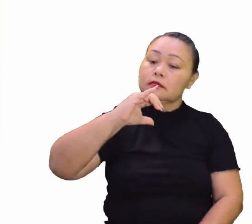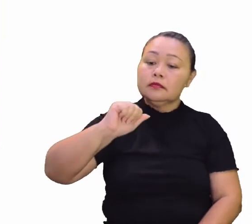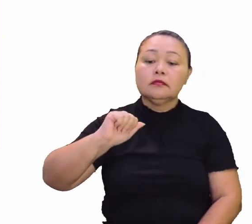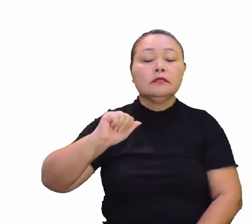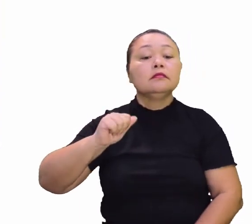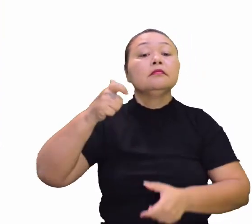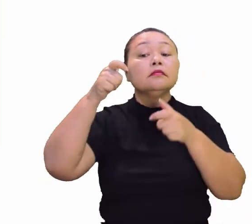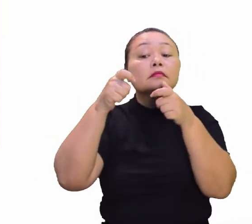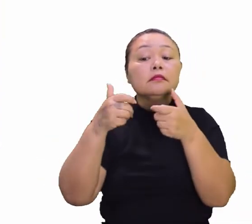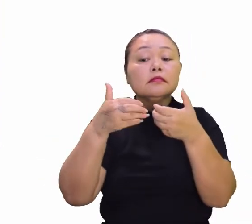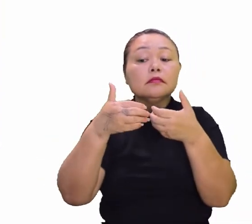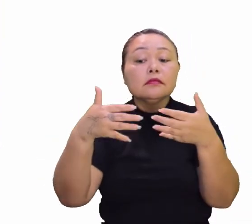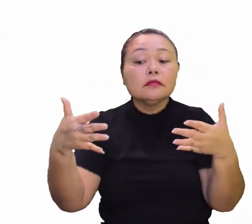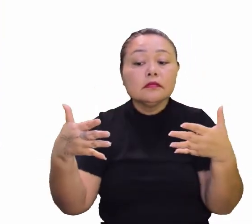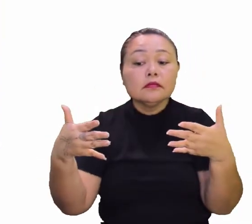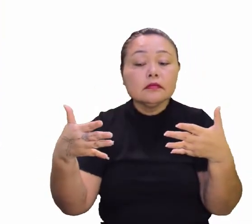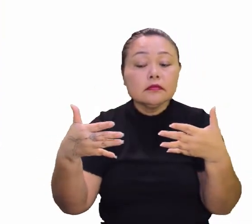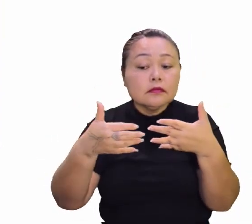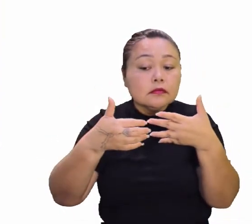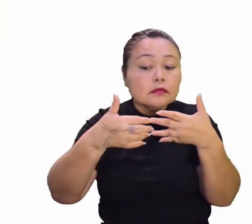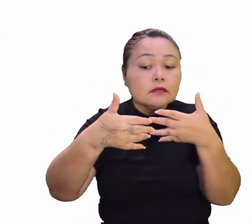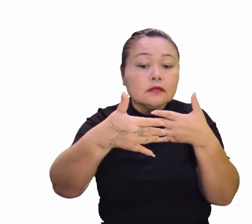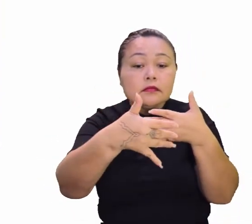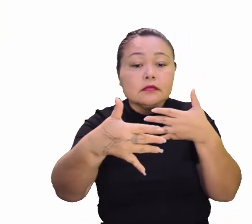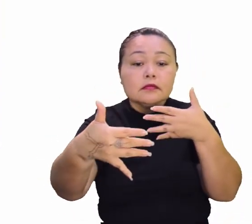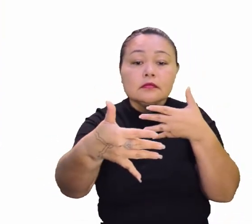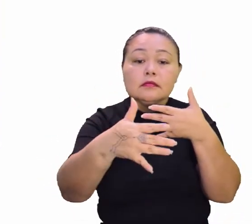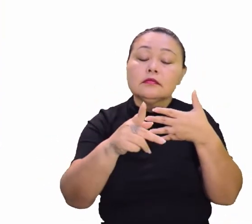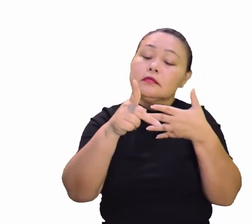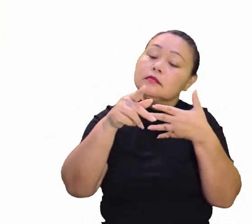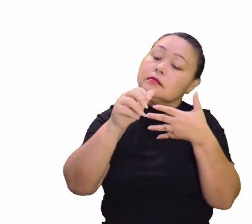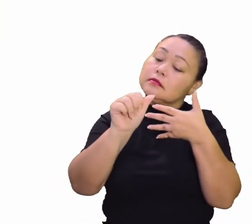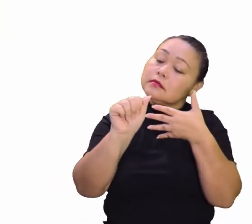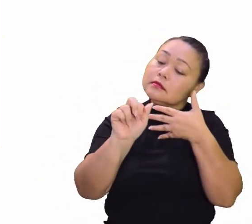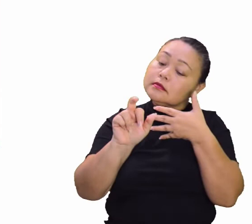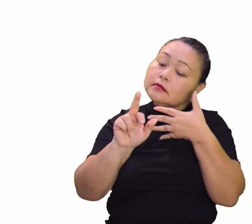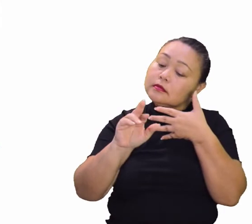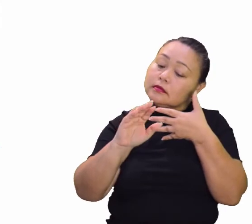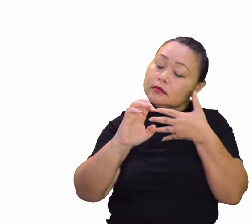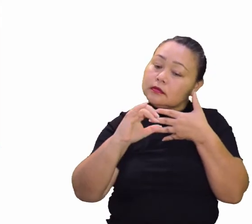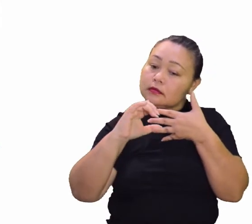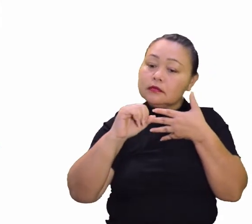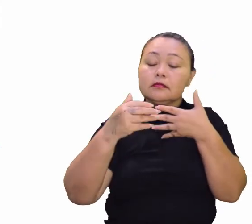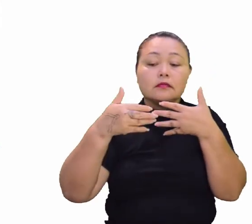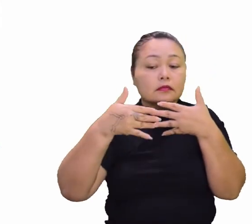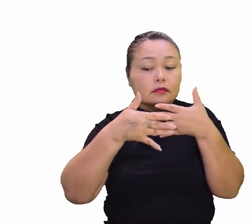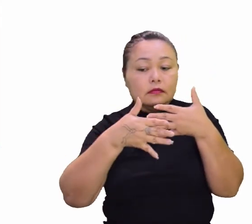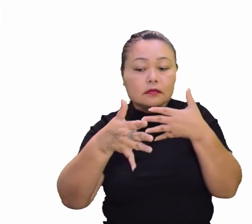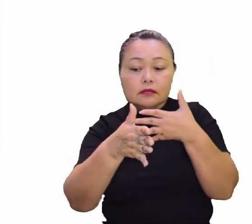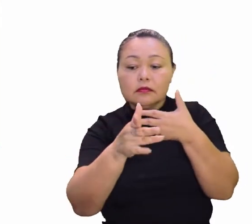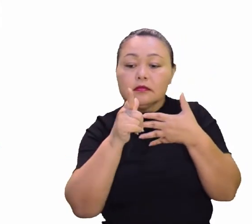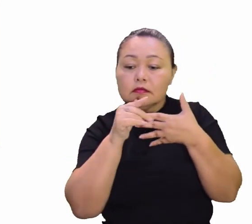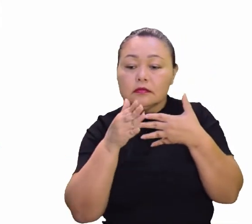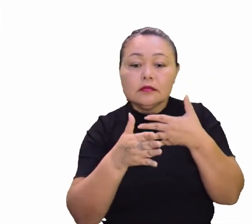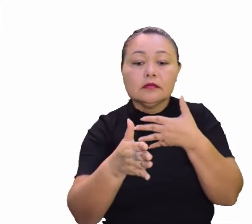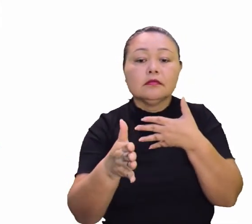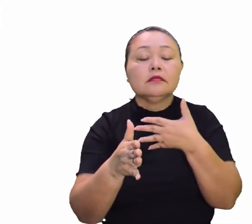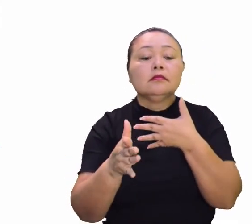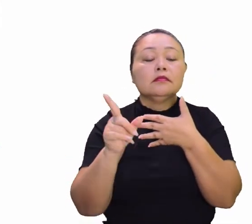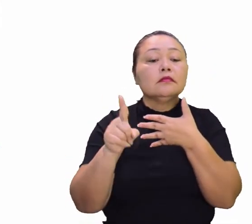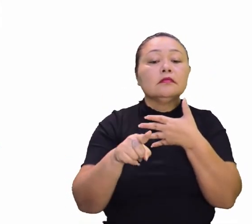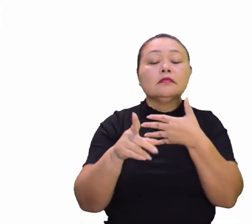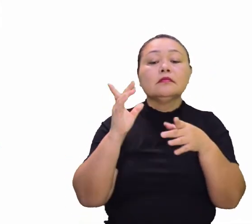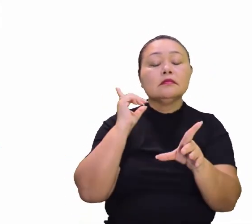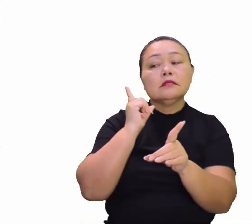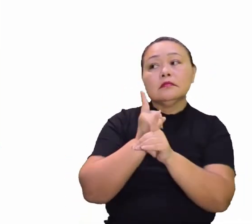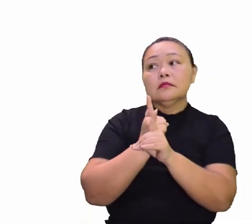nasce onde? Na Chapada dos Parecis. Isso é importante saber, tá? É isso mesmo, ó, que